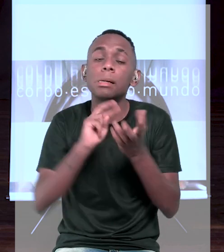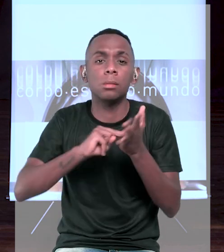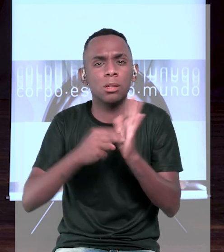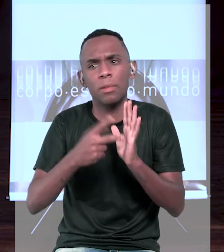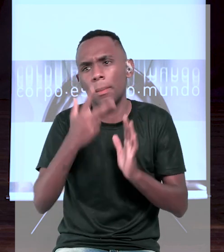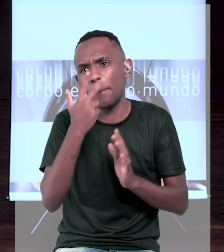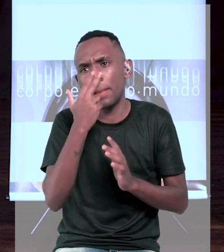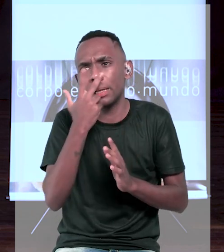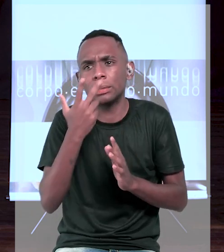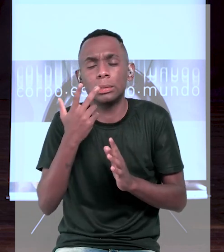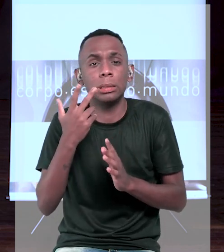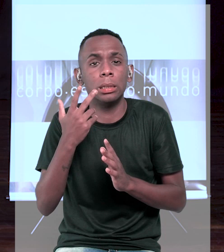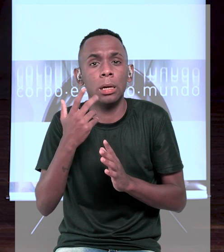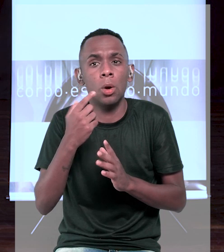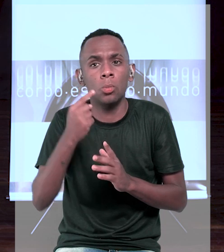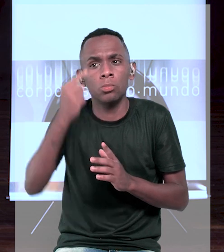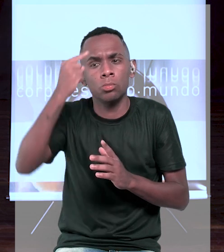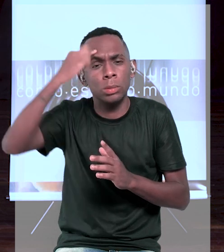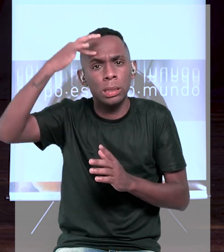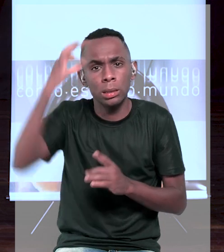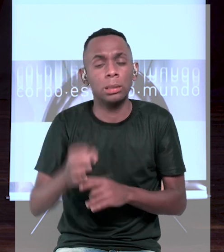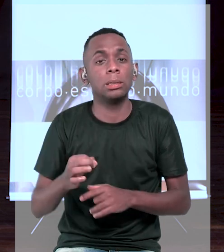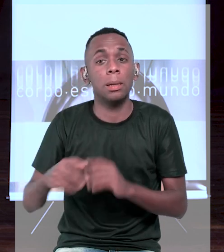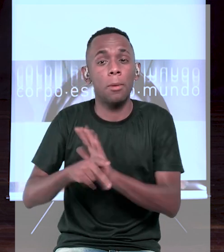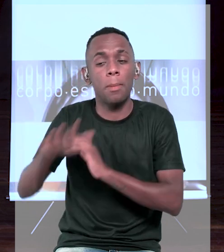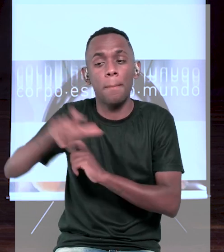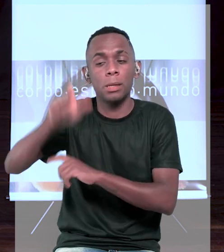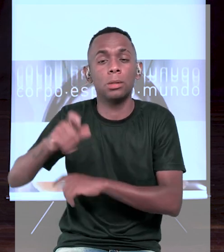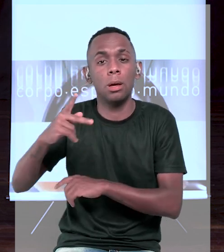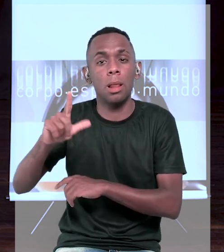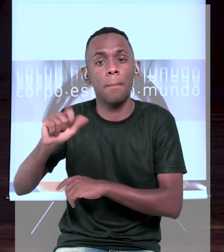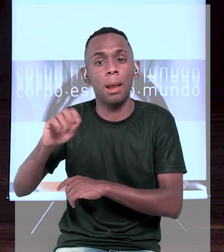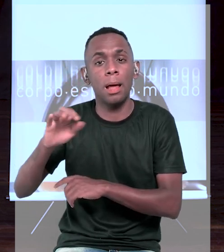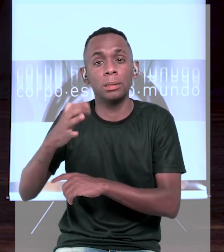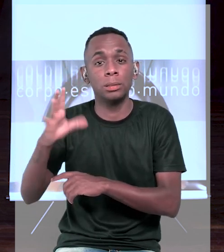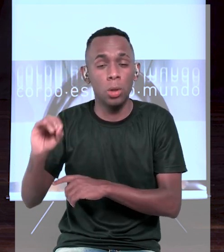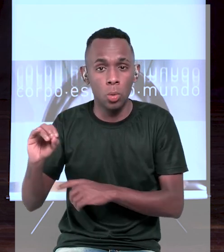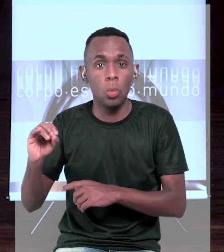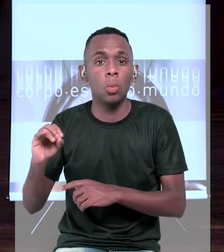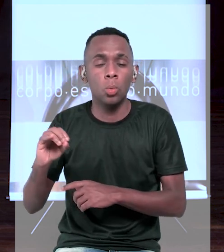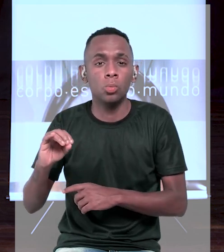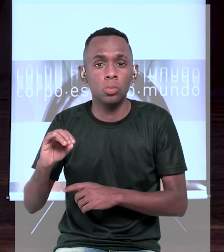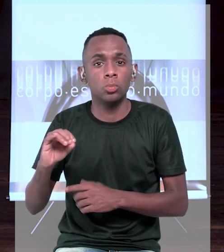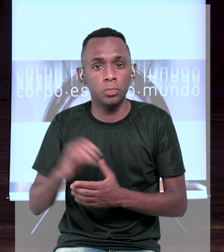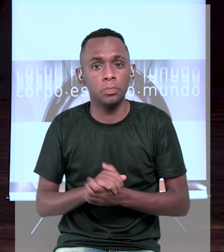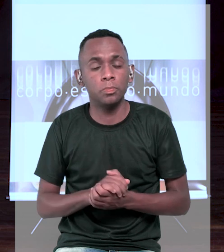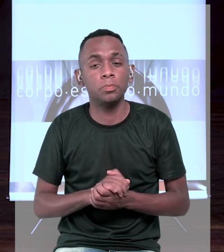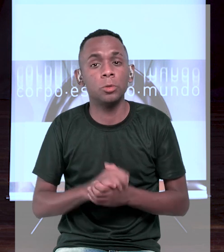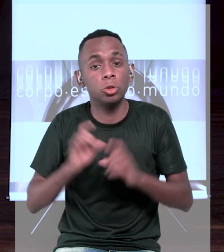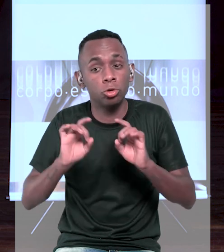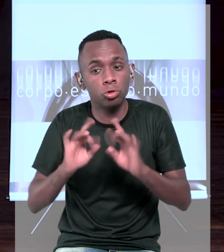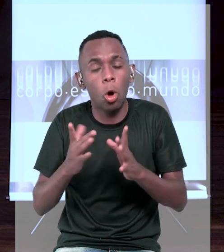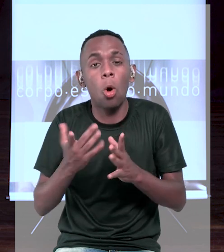em Platão, que não nos é dada pelo mundo sensível, só